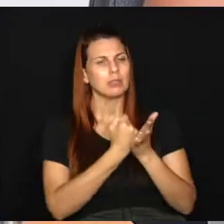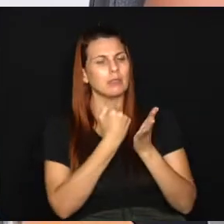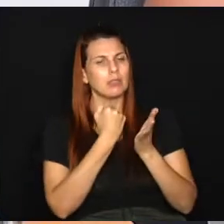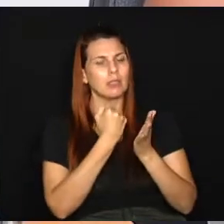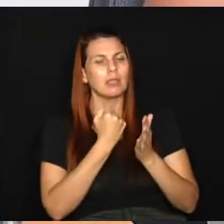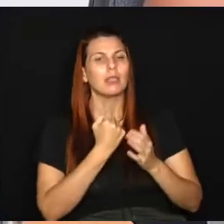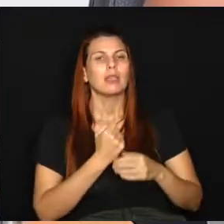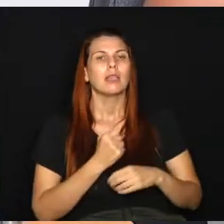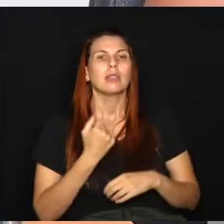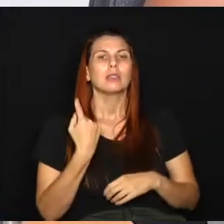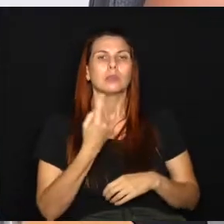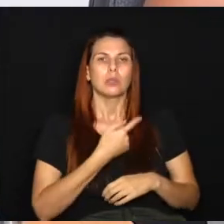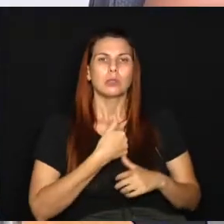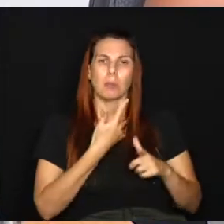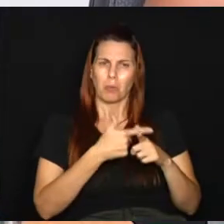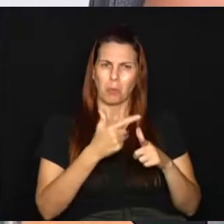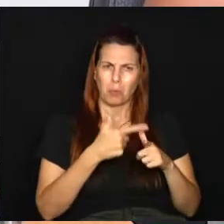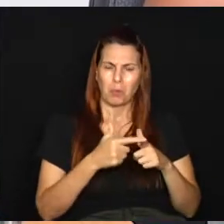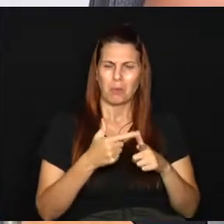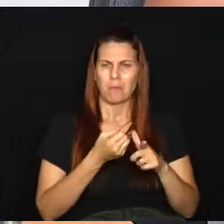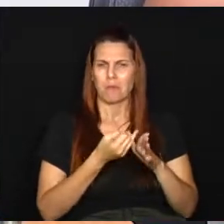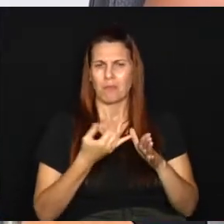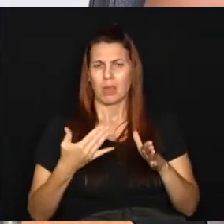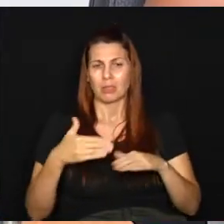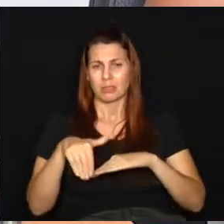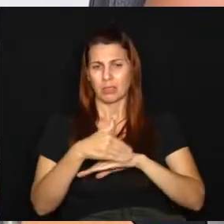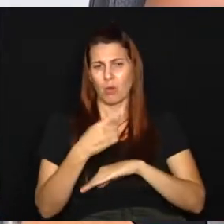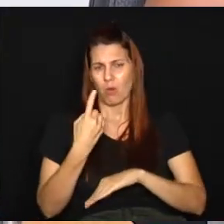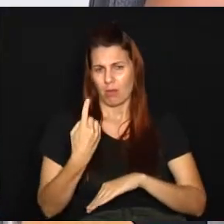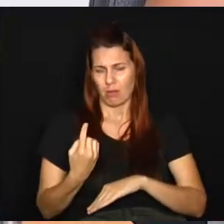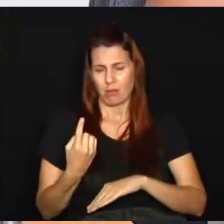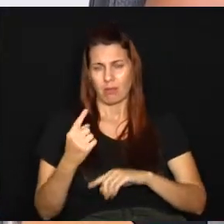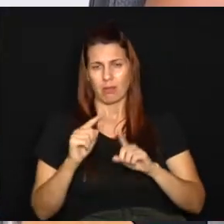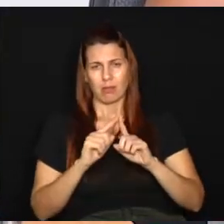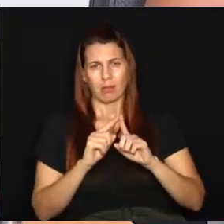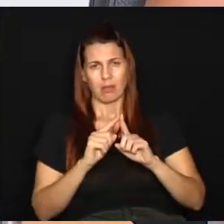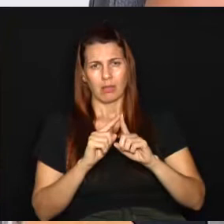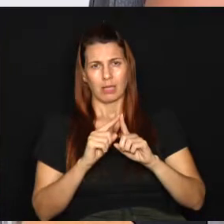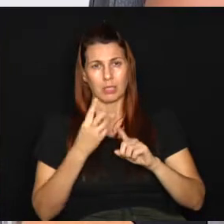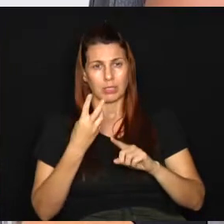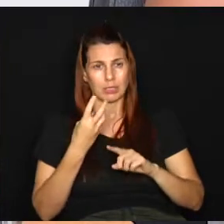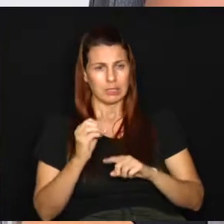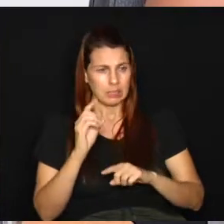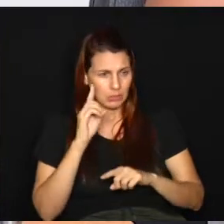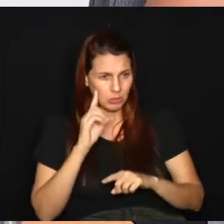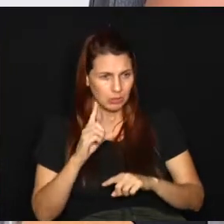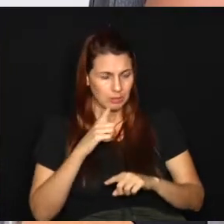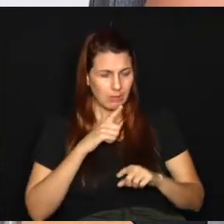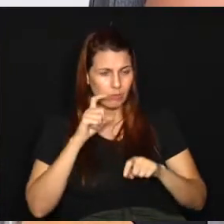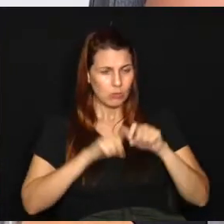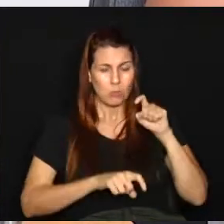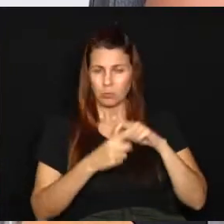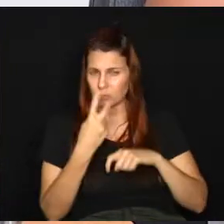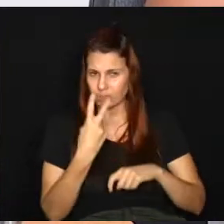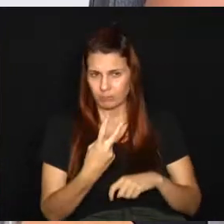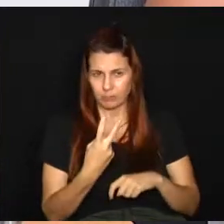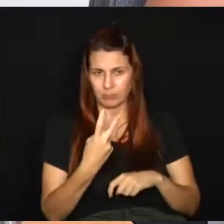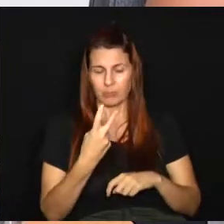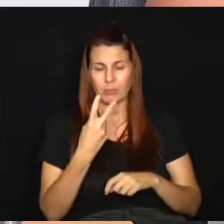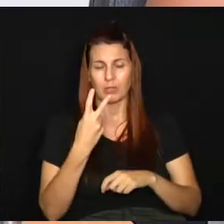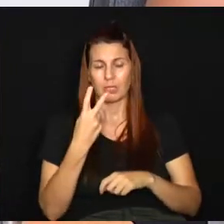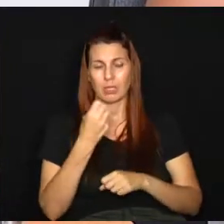com um problema sério na Rua 1, que em 30 dias aconteceu 2 estupros, ano